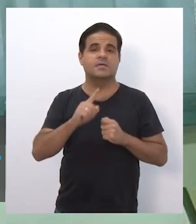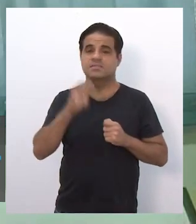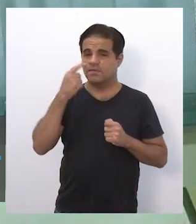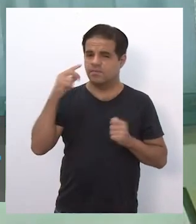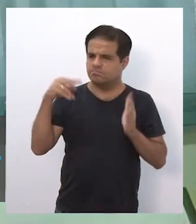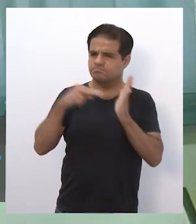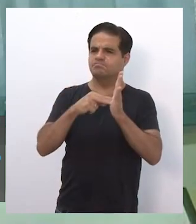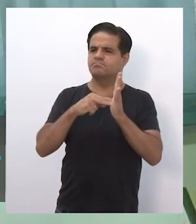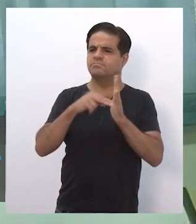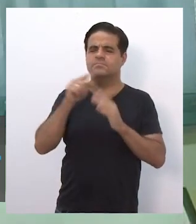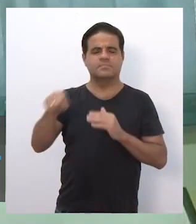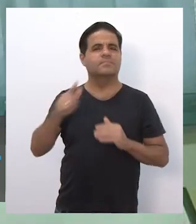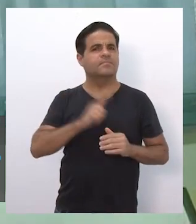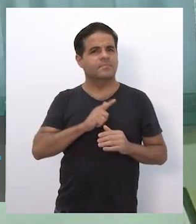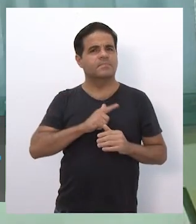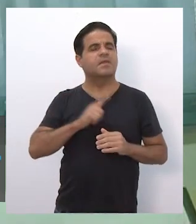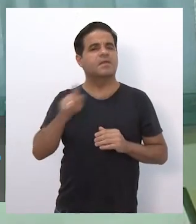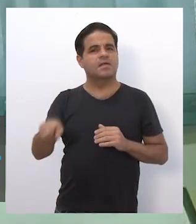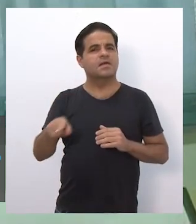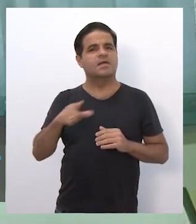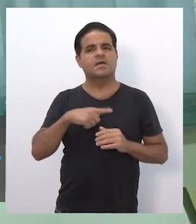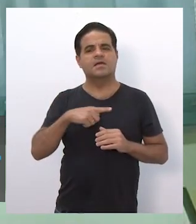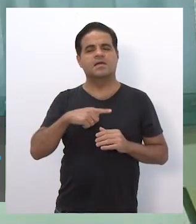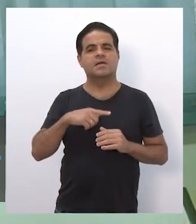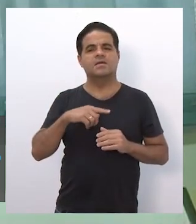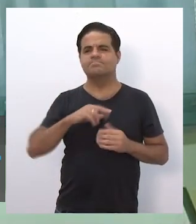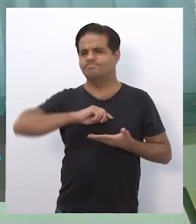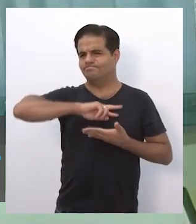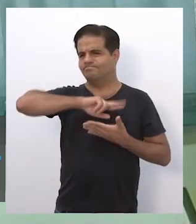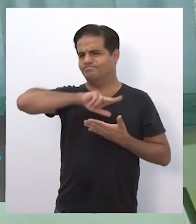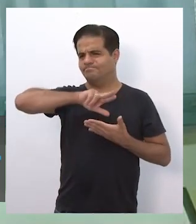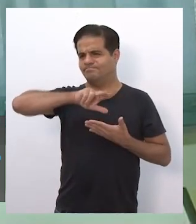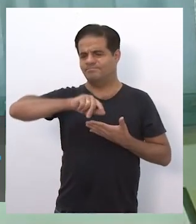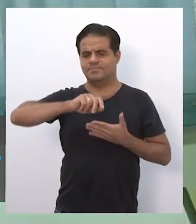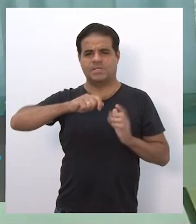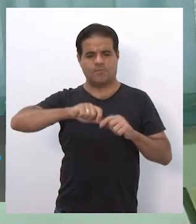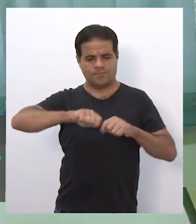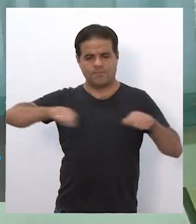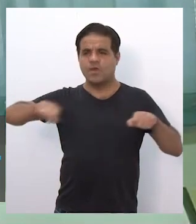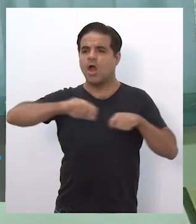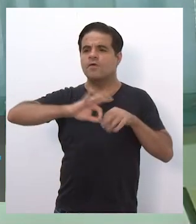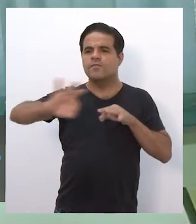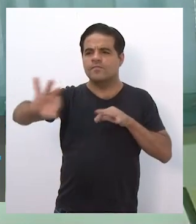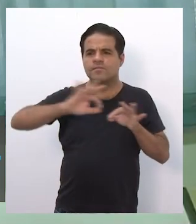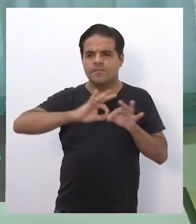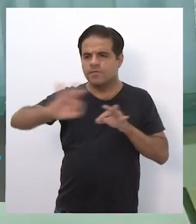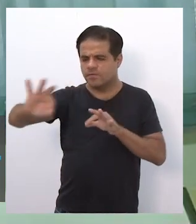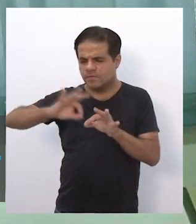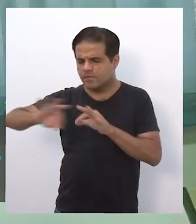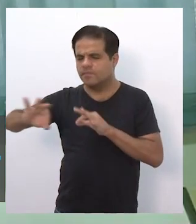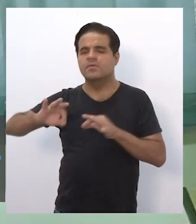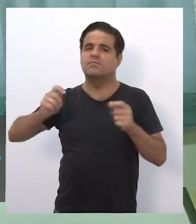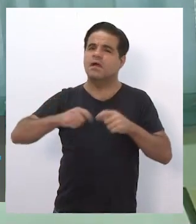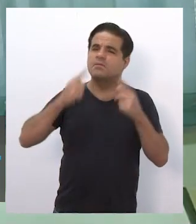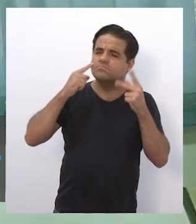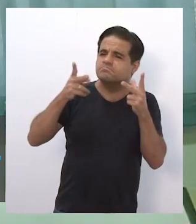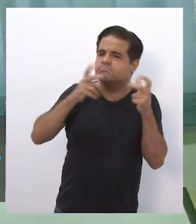não tem? Então, no caso, tem a fonte que tem um monte de fio. Acho que dá para ter uma noção. Ou